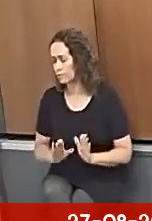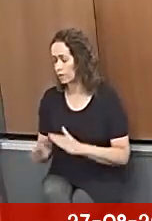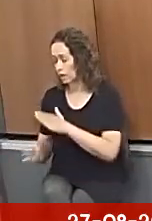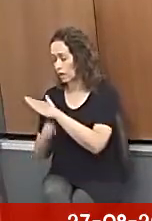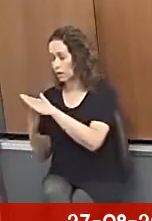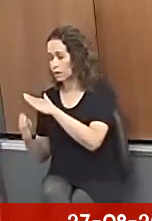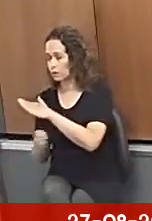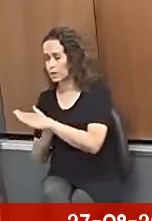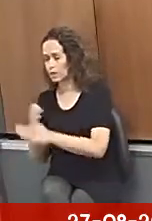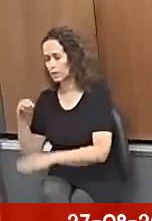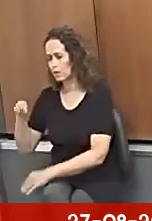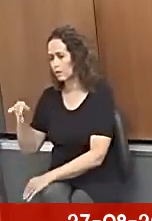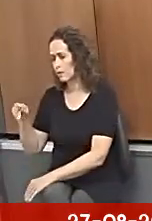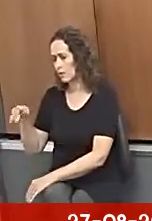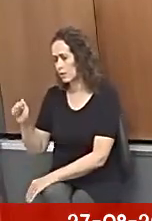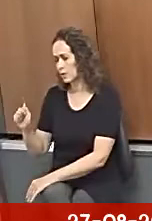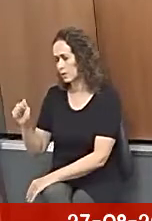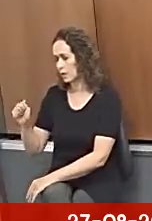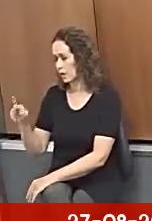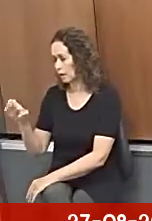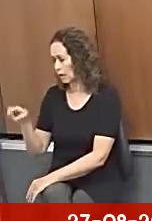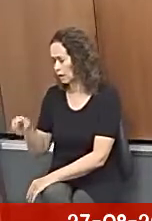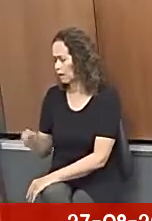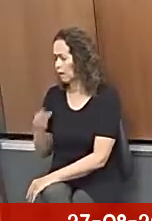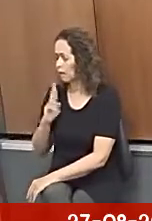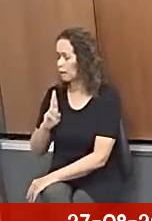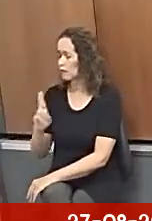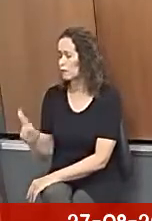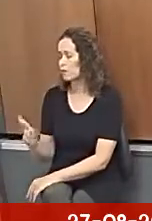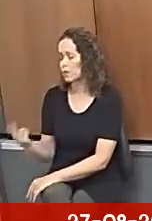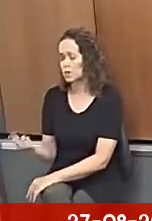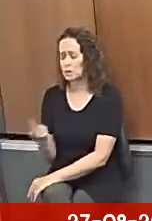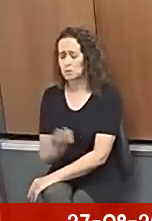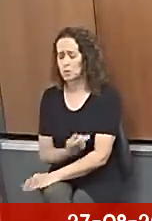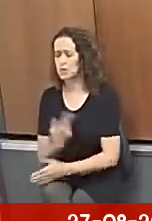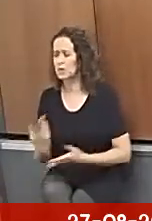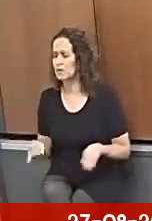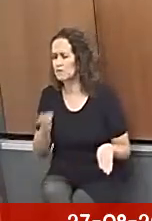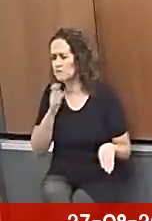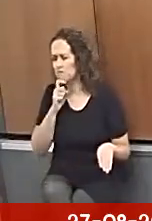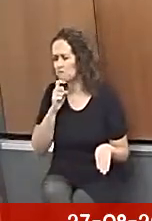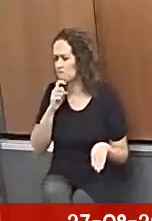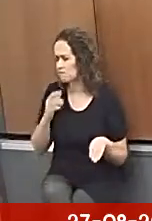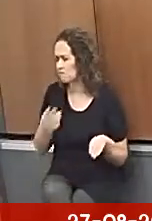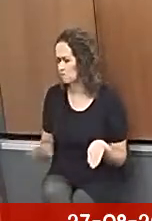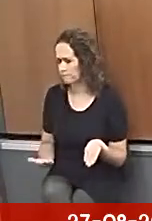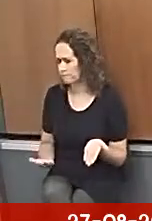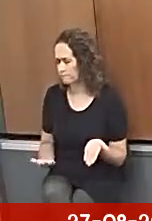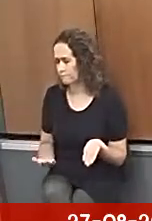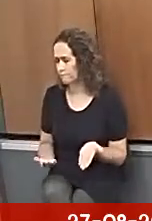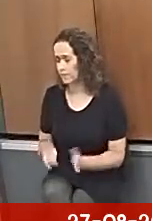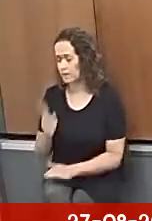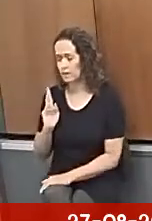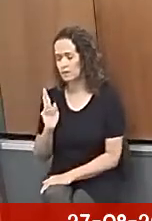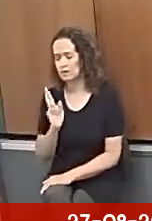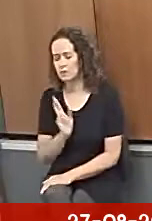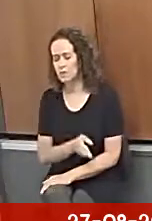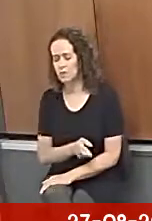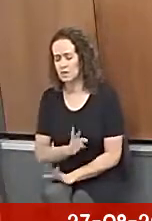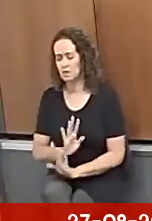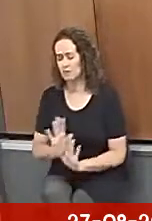resposta que chega é sempre uma resposta fria uma resposta em pessoal